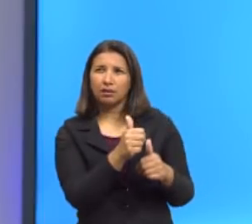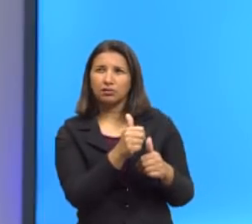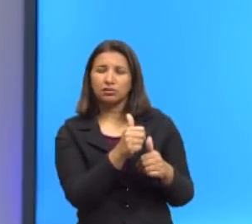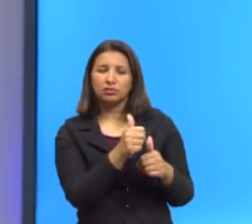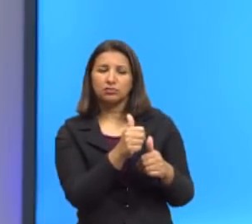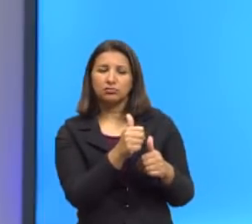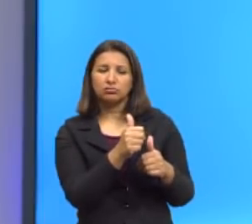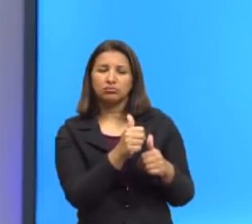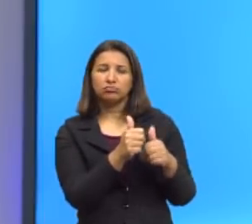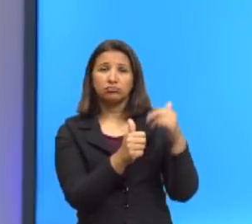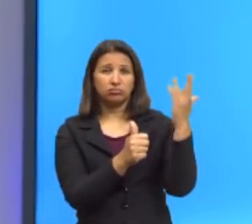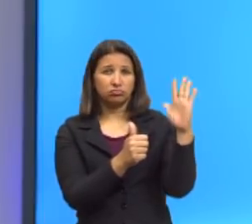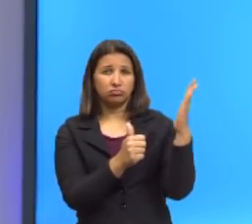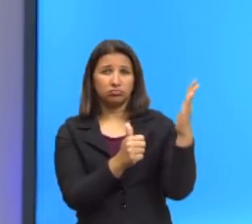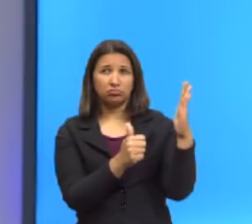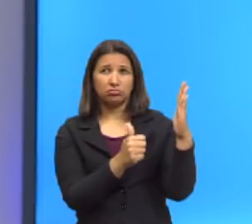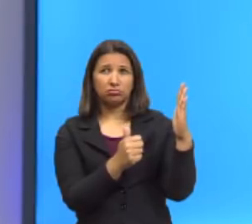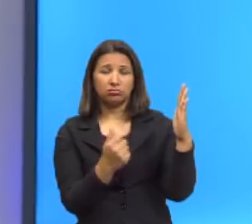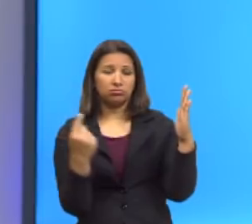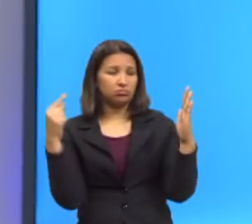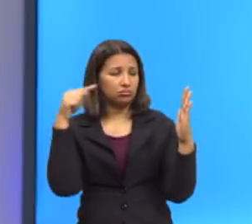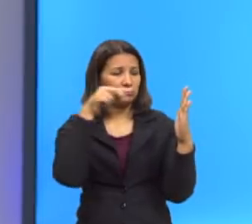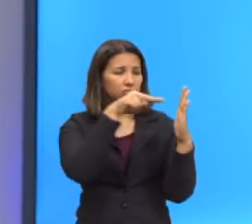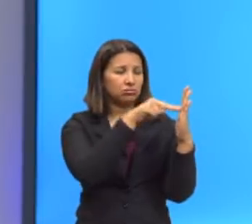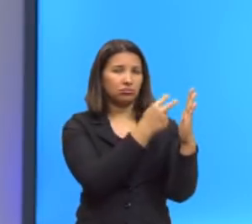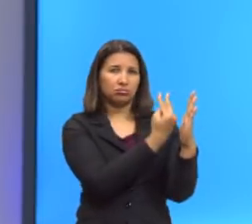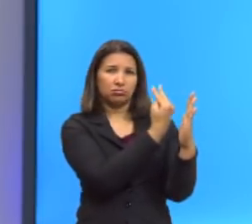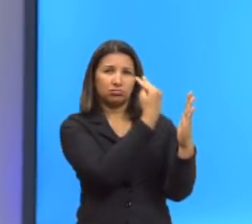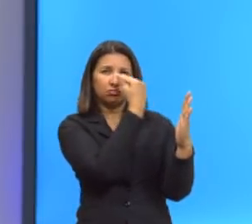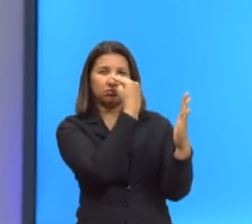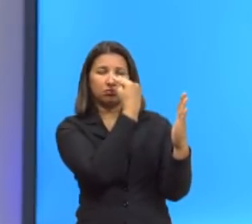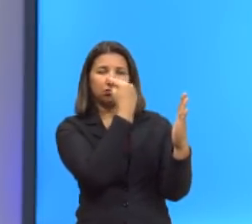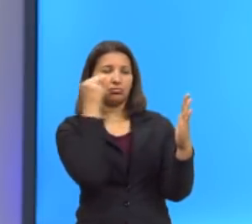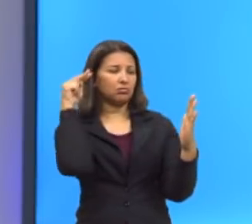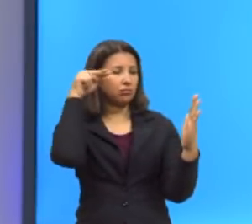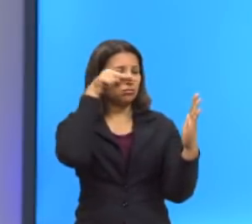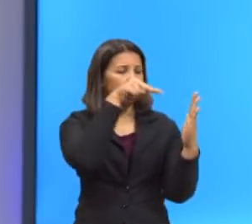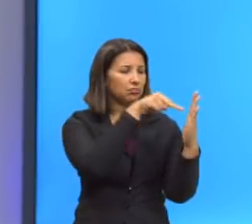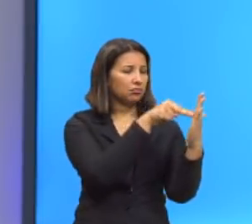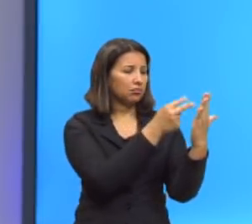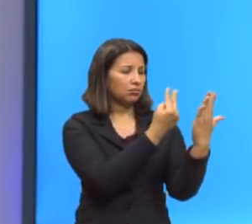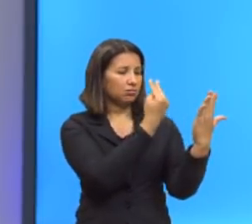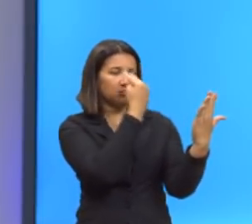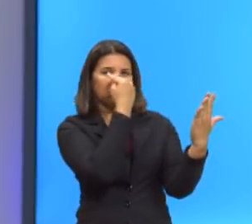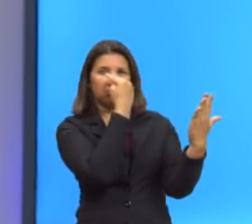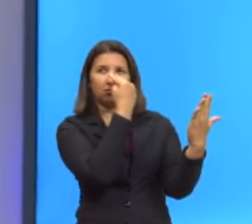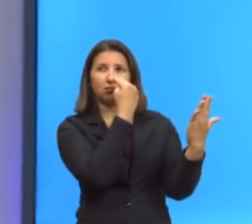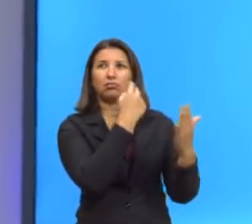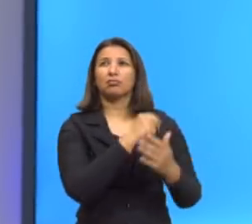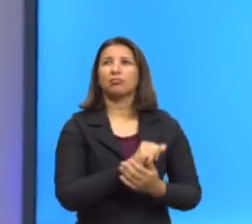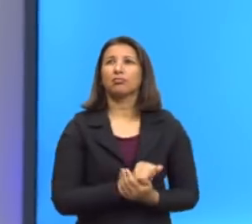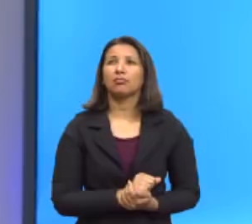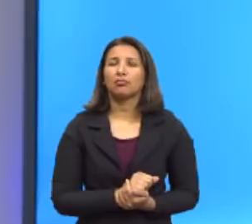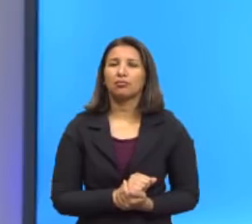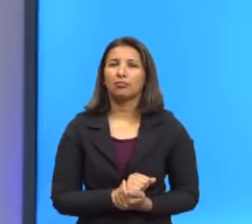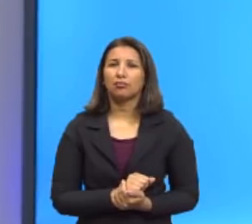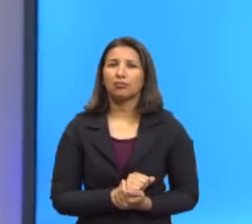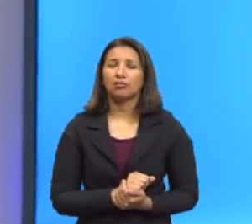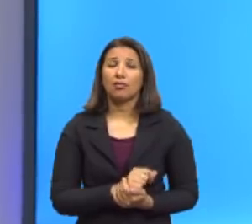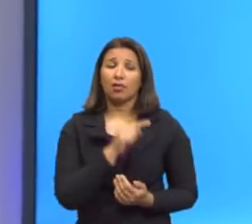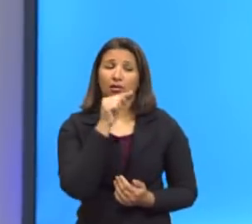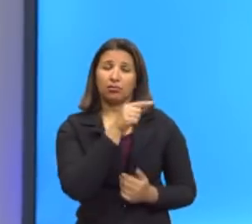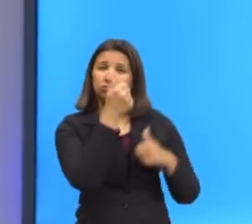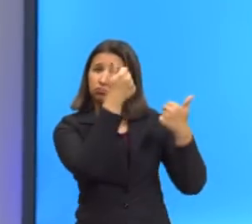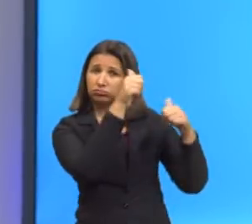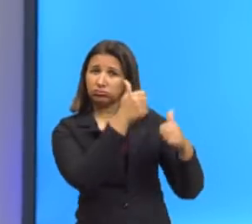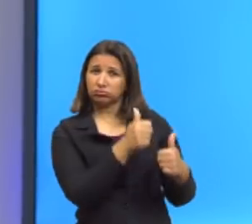incidindo e refletindo para o olho da pessoa. E aqui eu tenho um espelho plano. Certo? Então, essa imagem